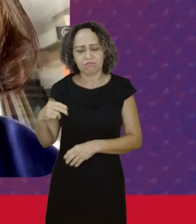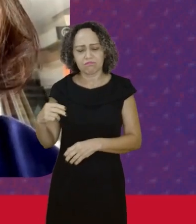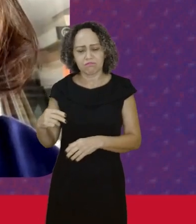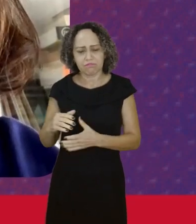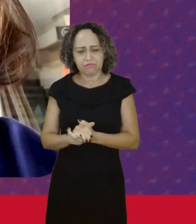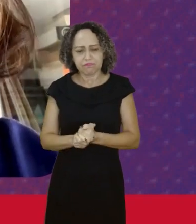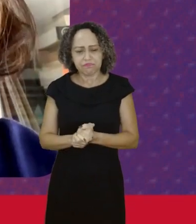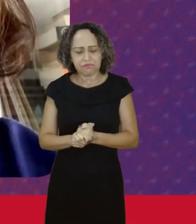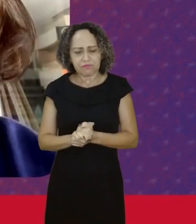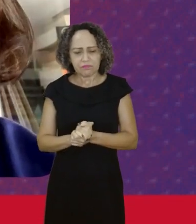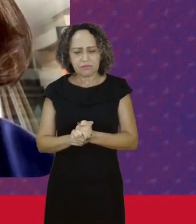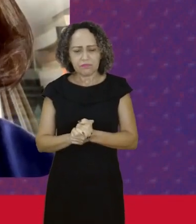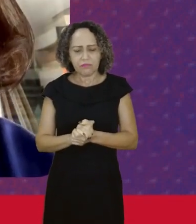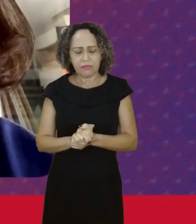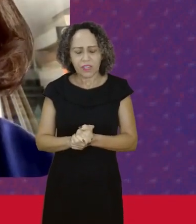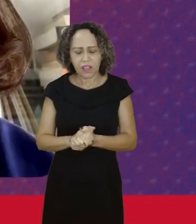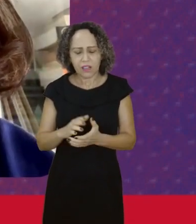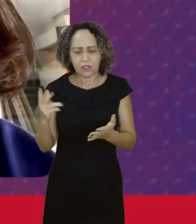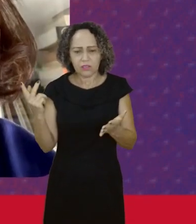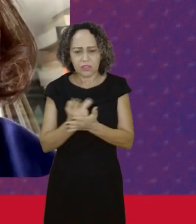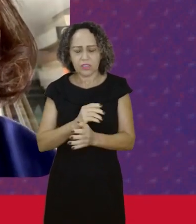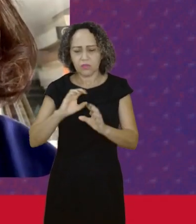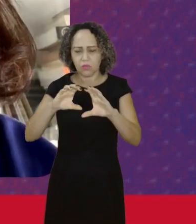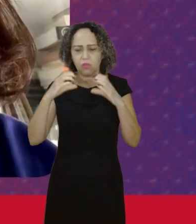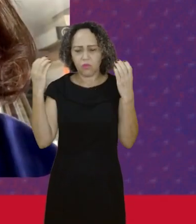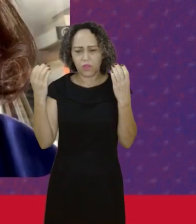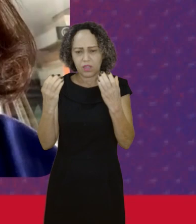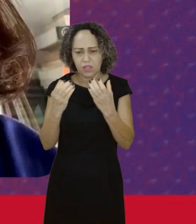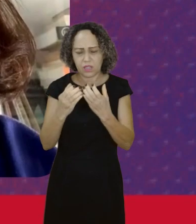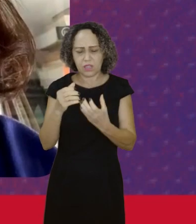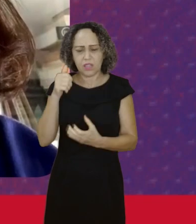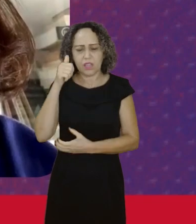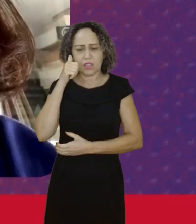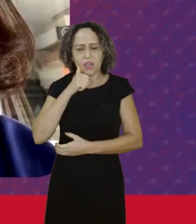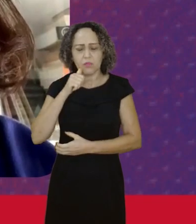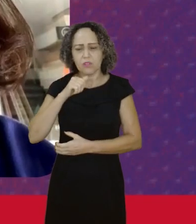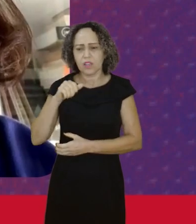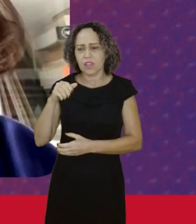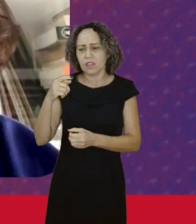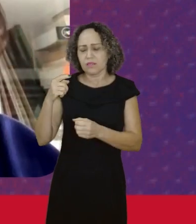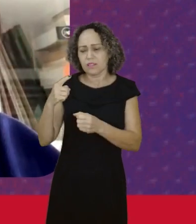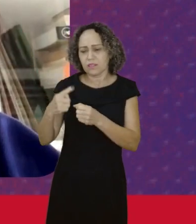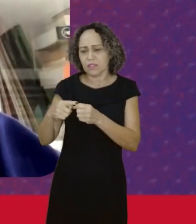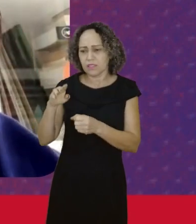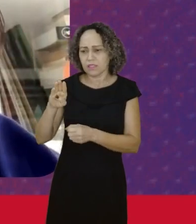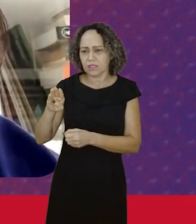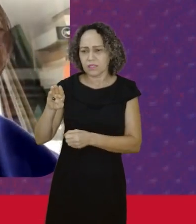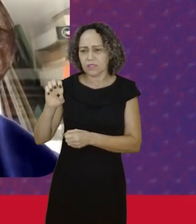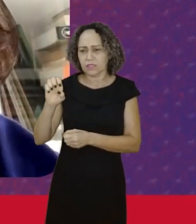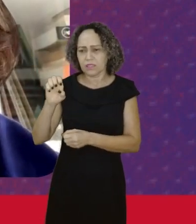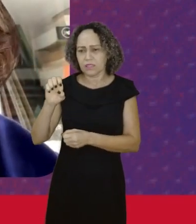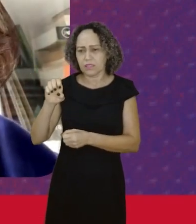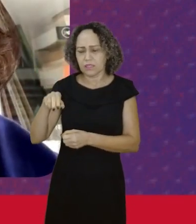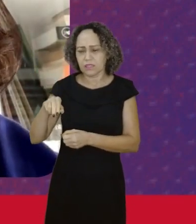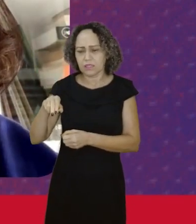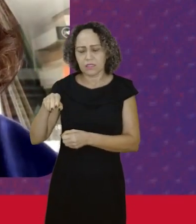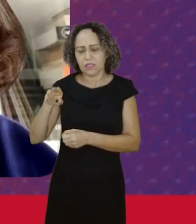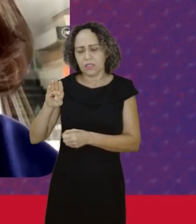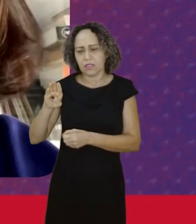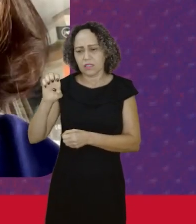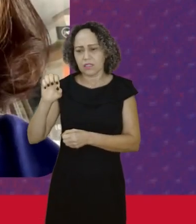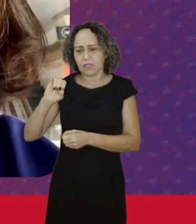Essa conferência acontece em 1995 e ela orientou a substituição do